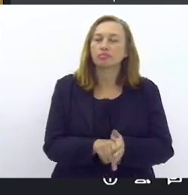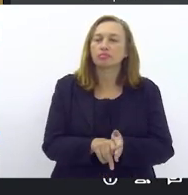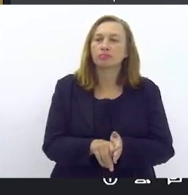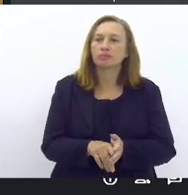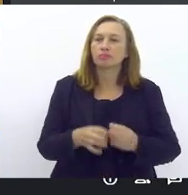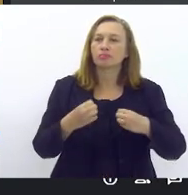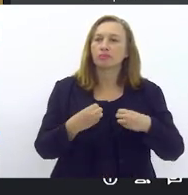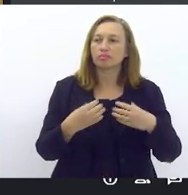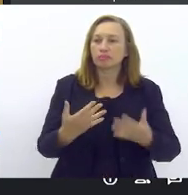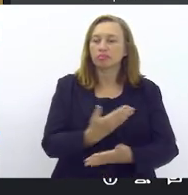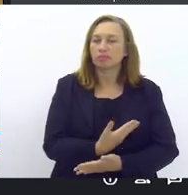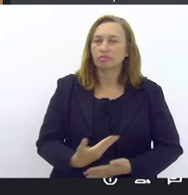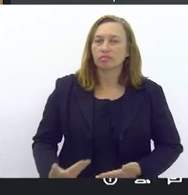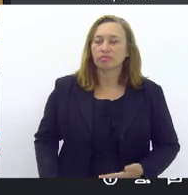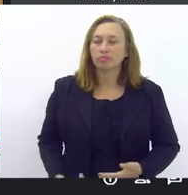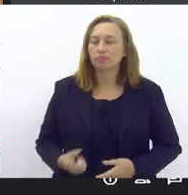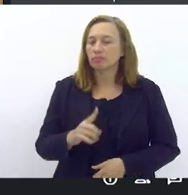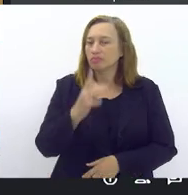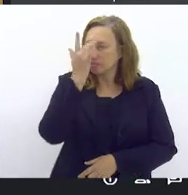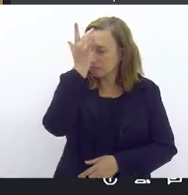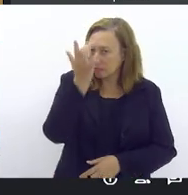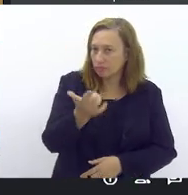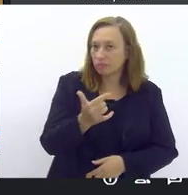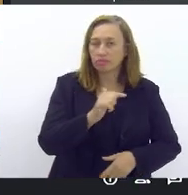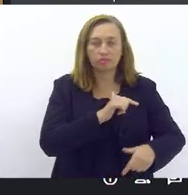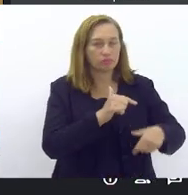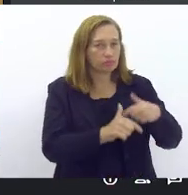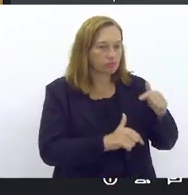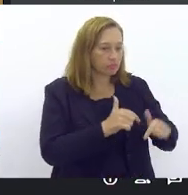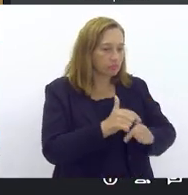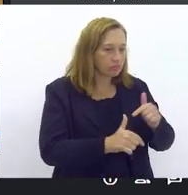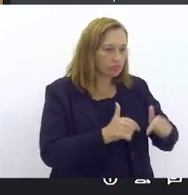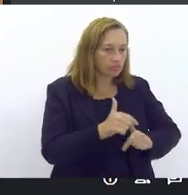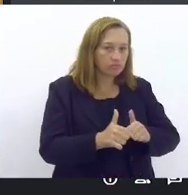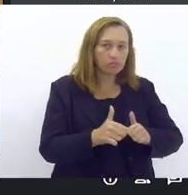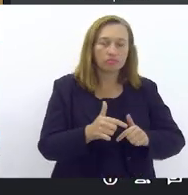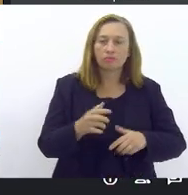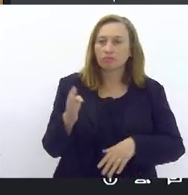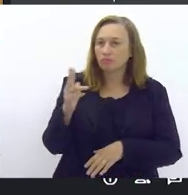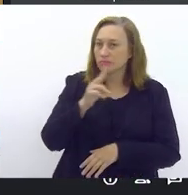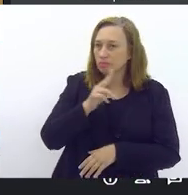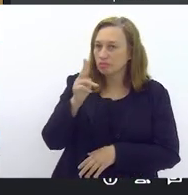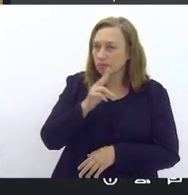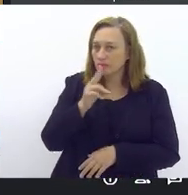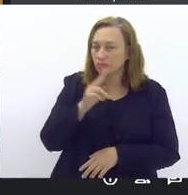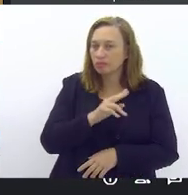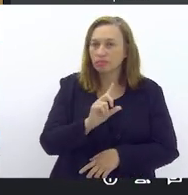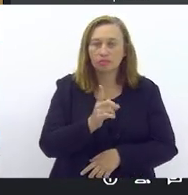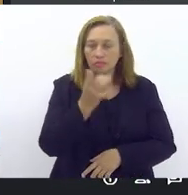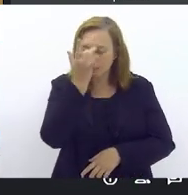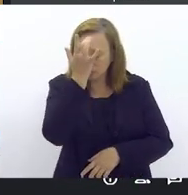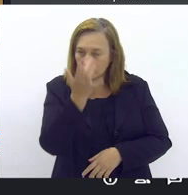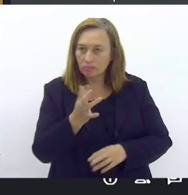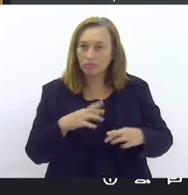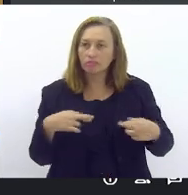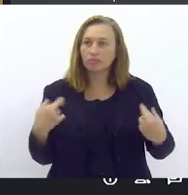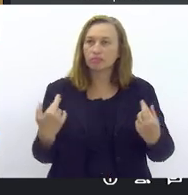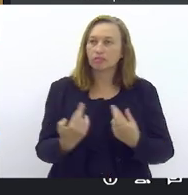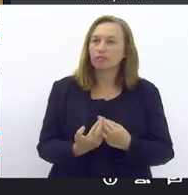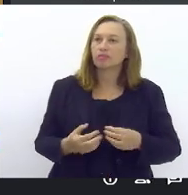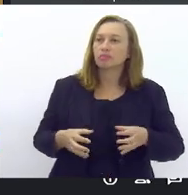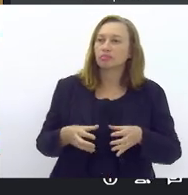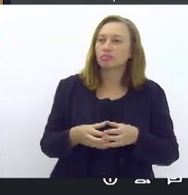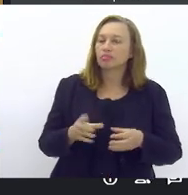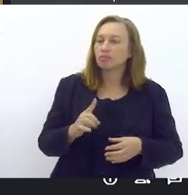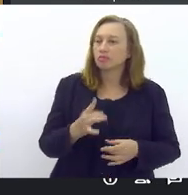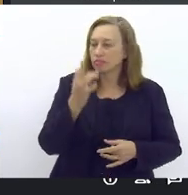audiência pública, porque não é fácil trabalhar, não é fácil correr atrás, não é fácil reunir o grupo, não é